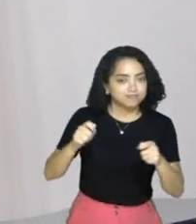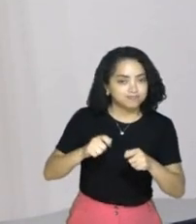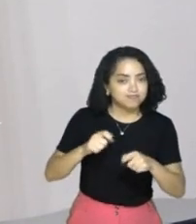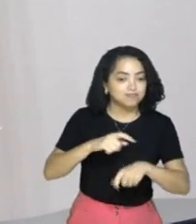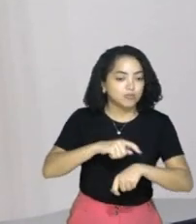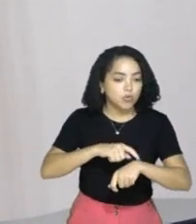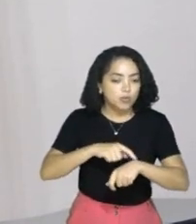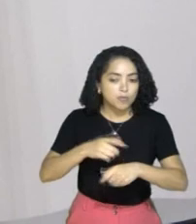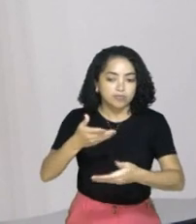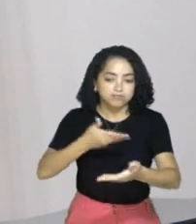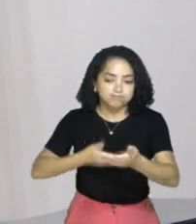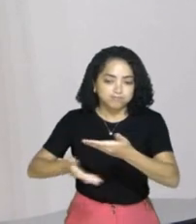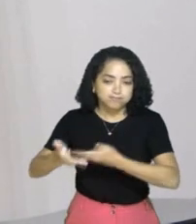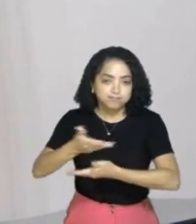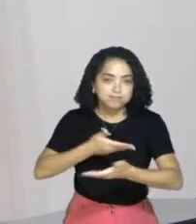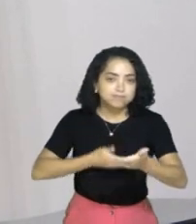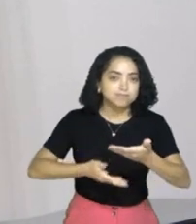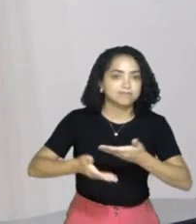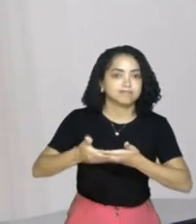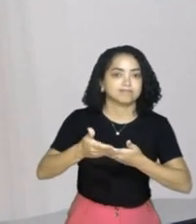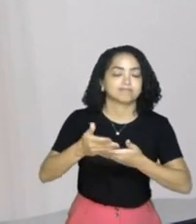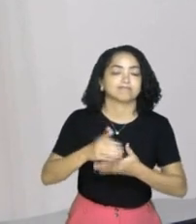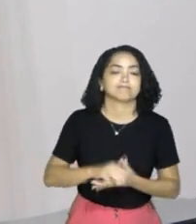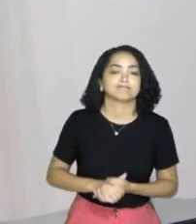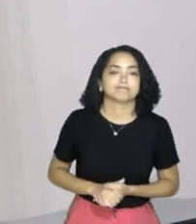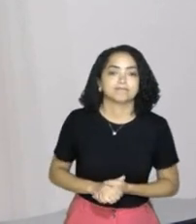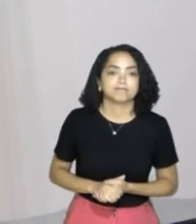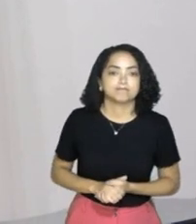convivência e socialização